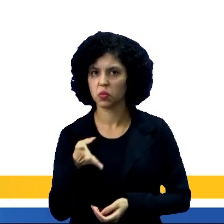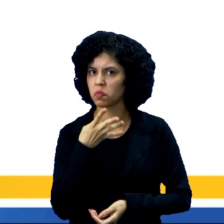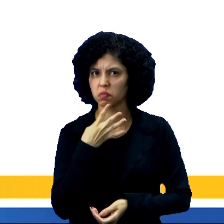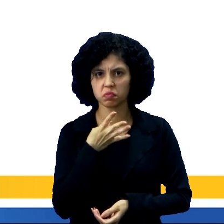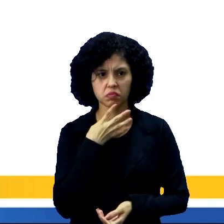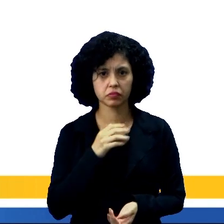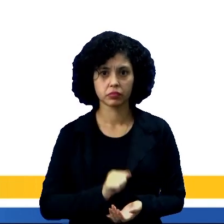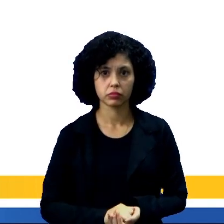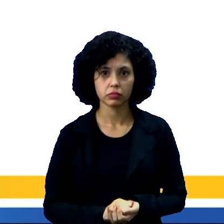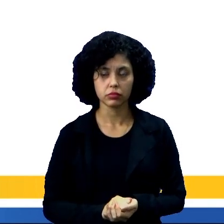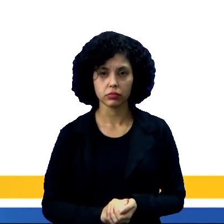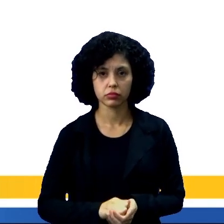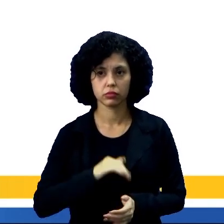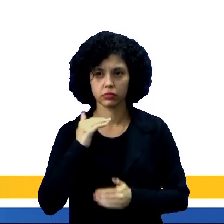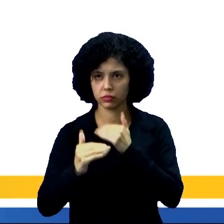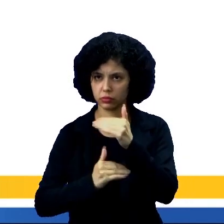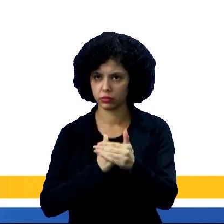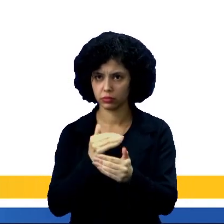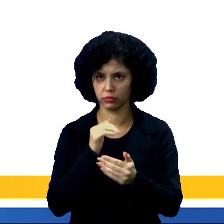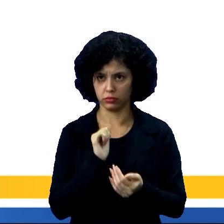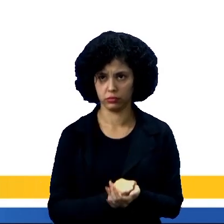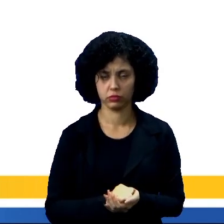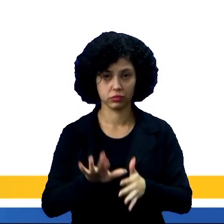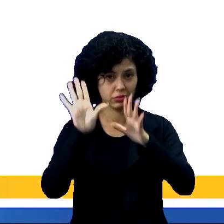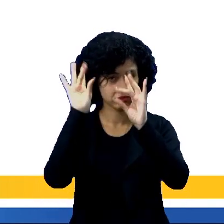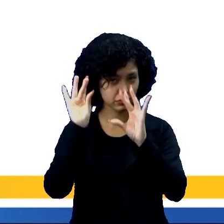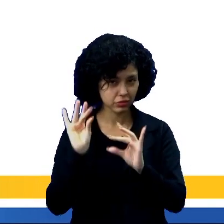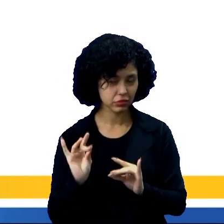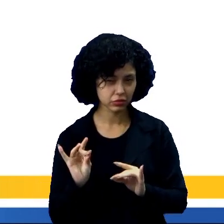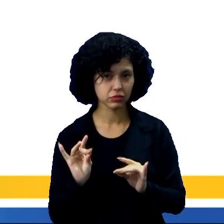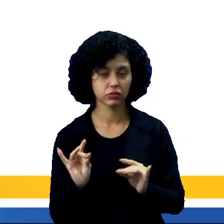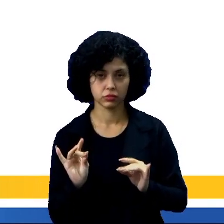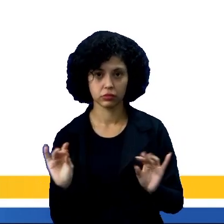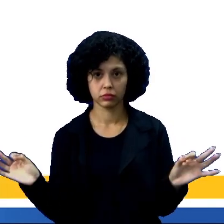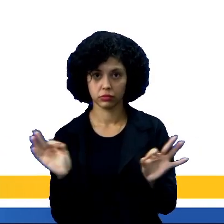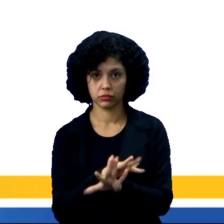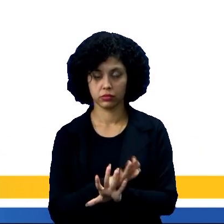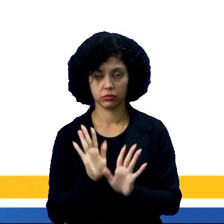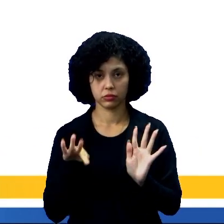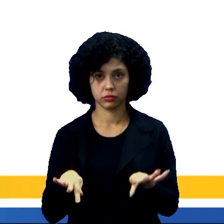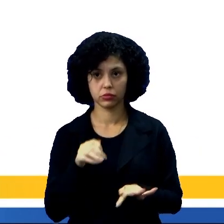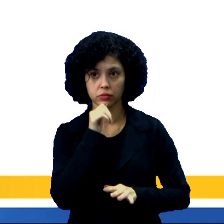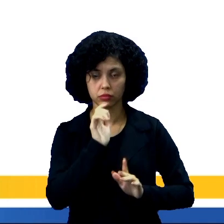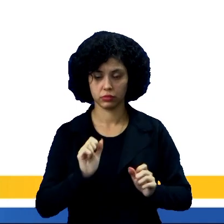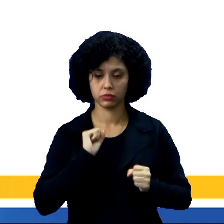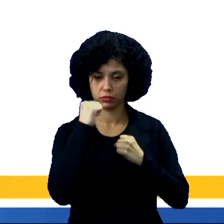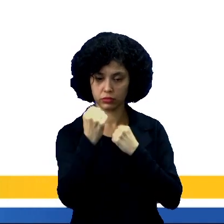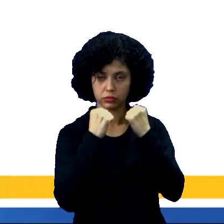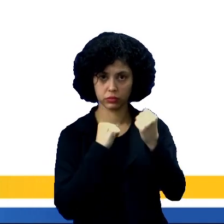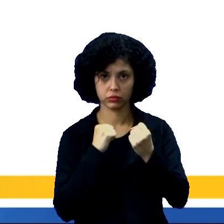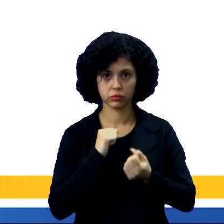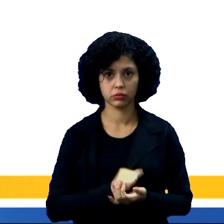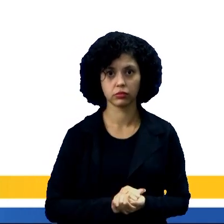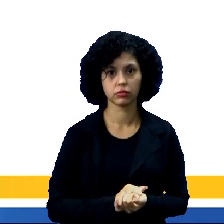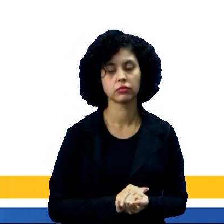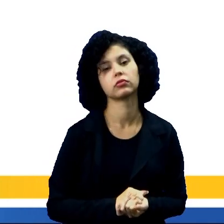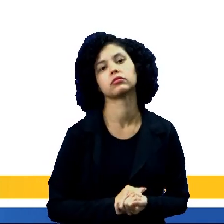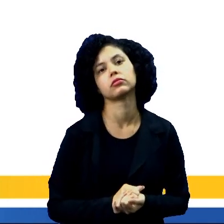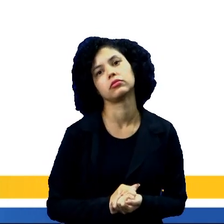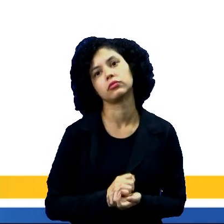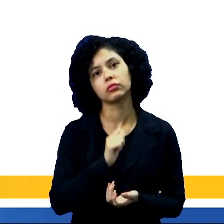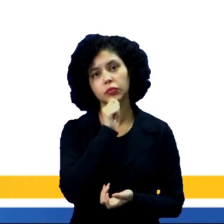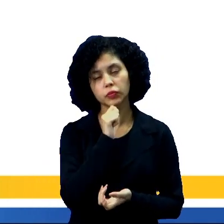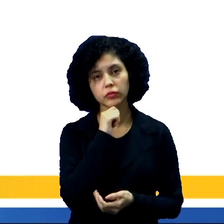estudo, aqui eu não desenvolvo esse aspecto reflexivo e acabo achando que não, luta é coisa para menino, que as meninas não